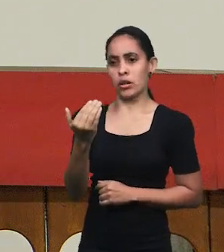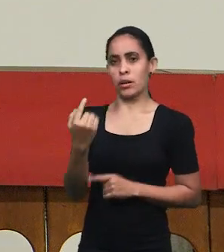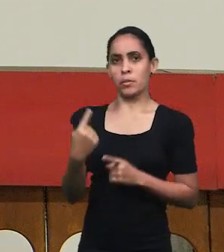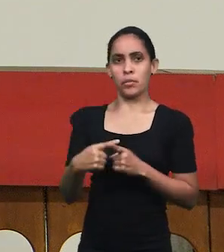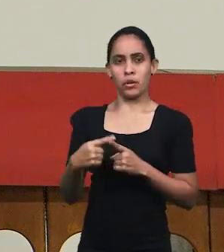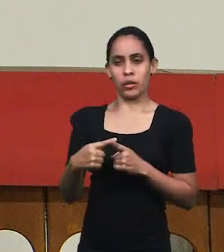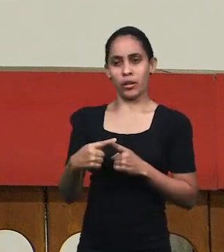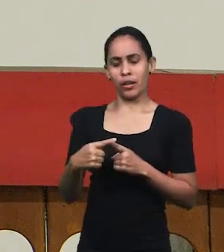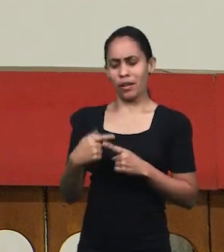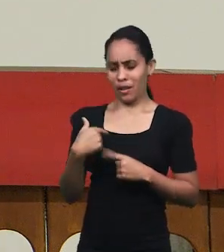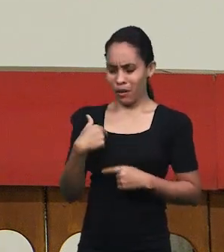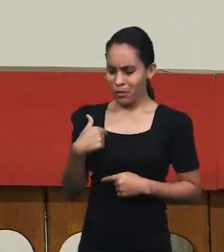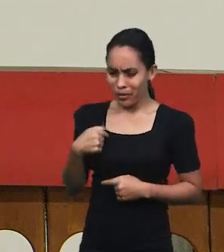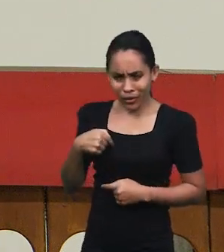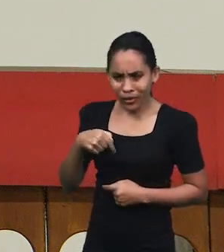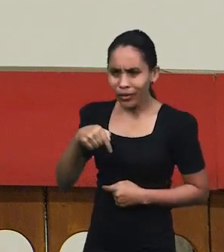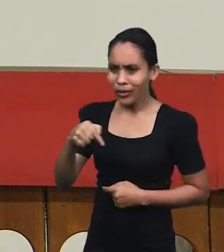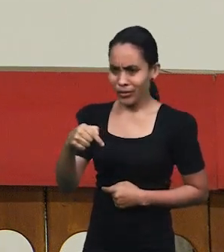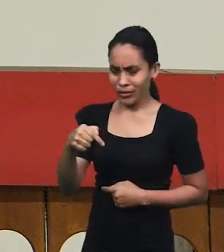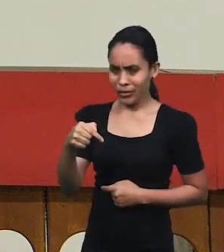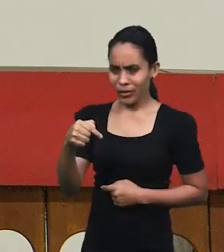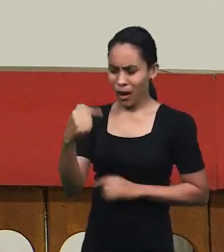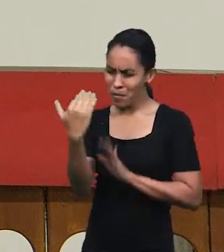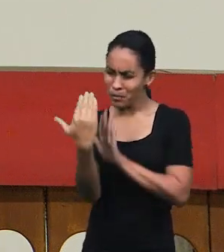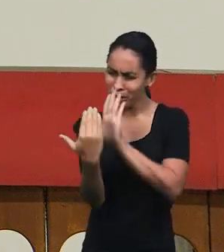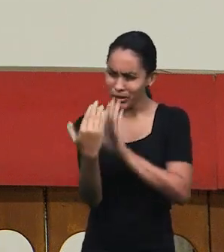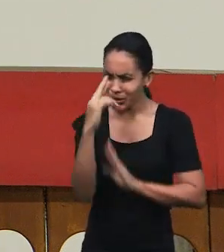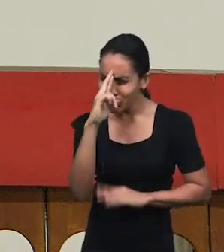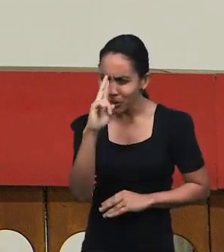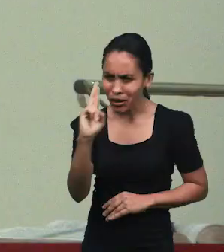pedir pessoalmente, porque eu sei uma coisa, eu não sou digno.